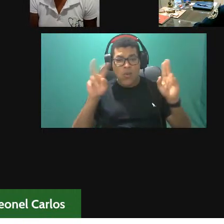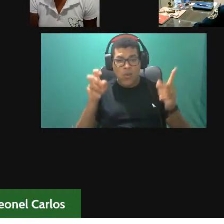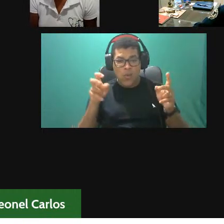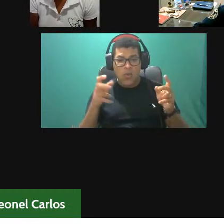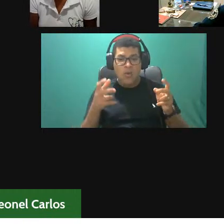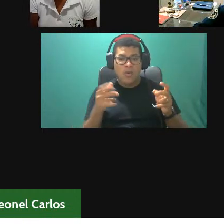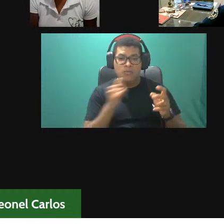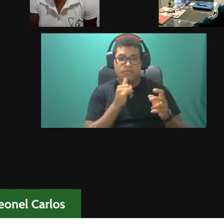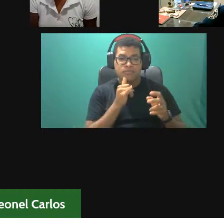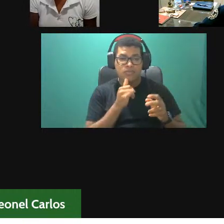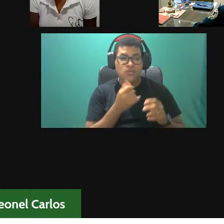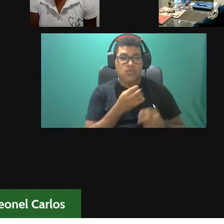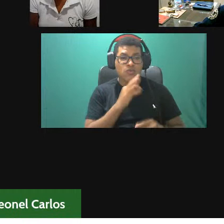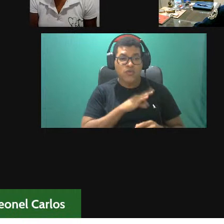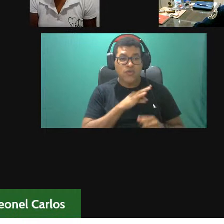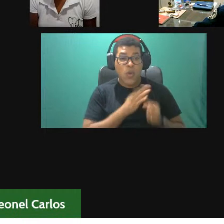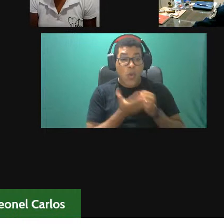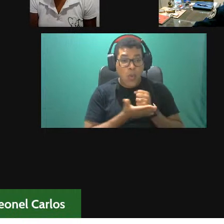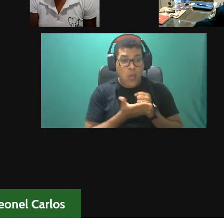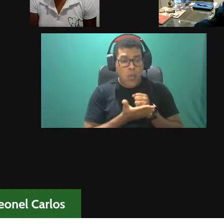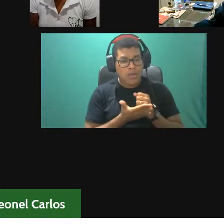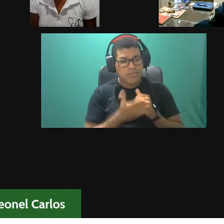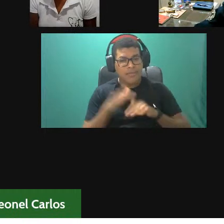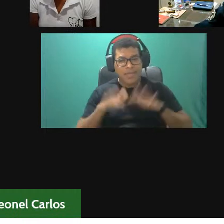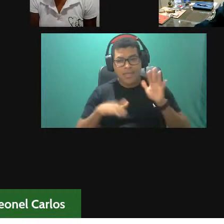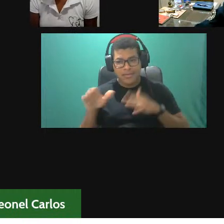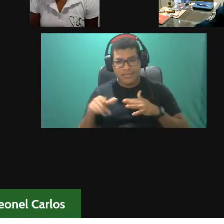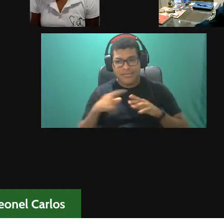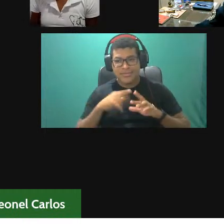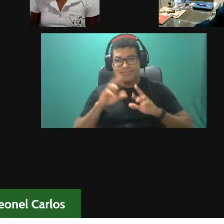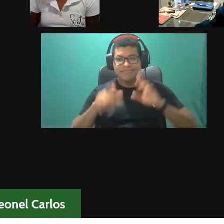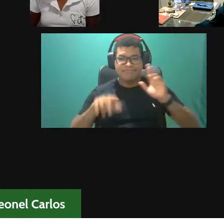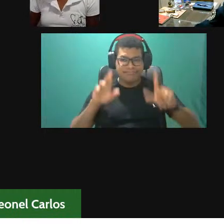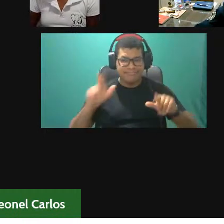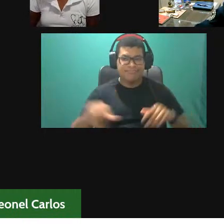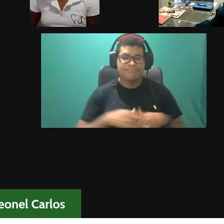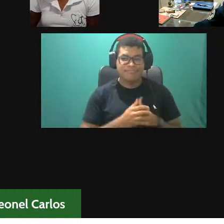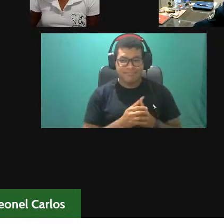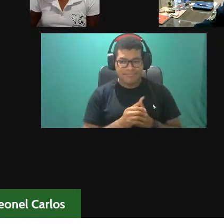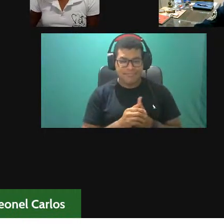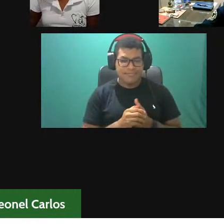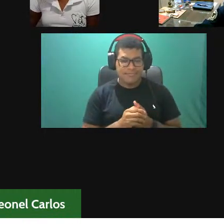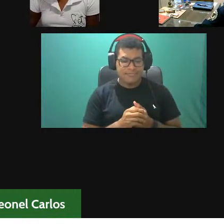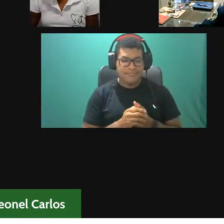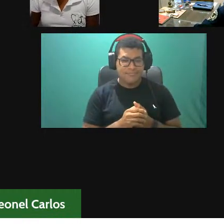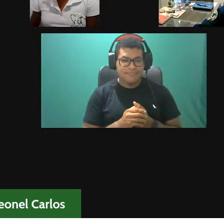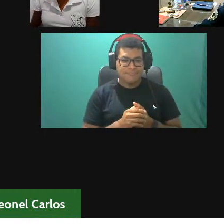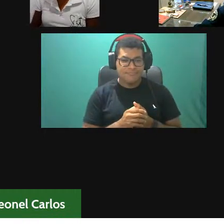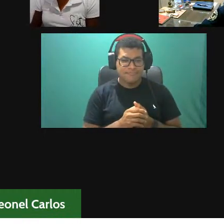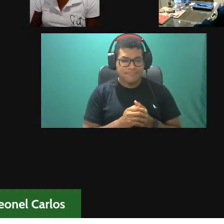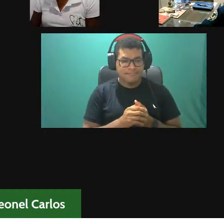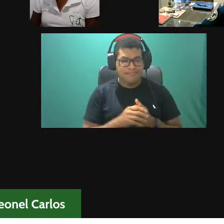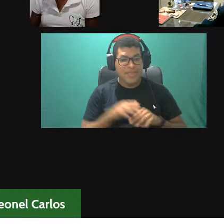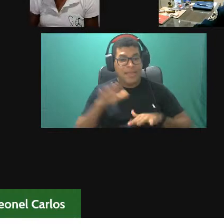valor mínimo, né? Isso aí é uma questão bem, bem diversa mesmo. Muito relativo,